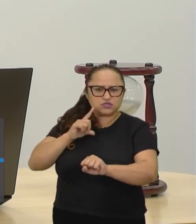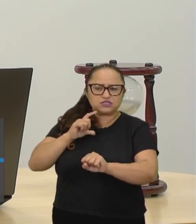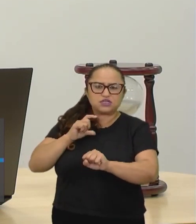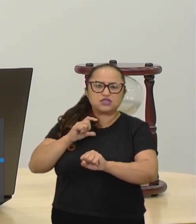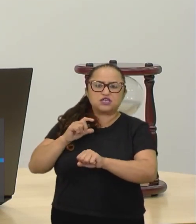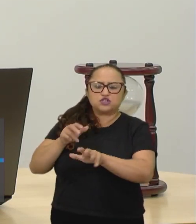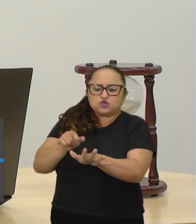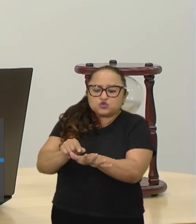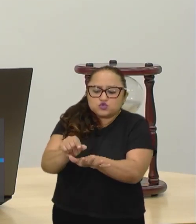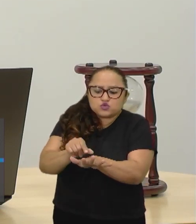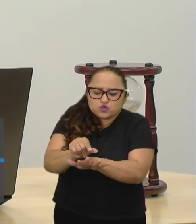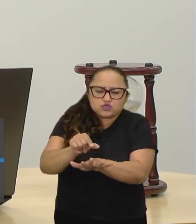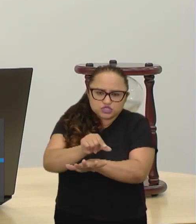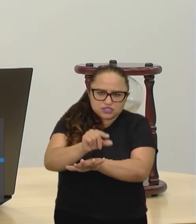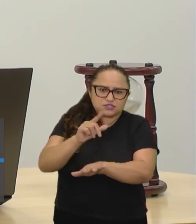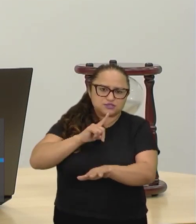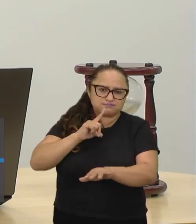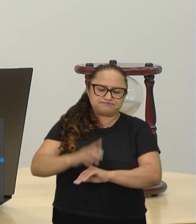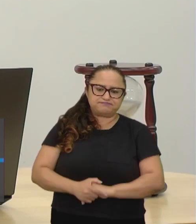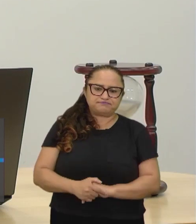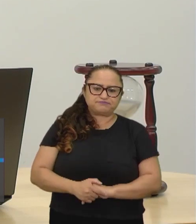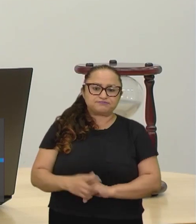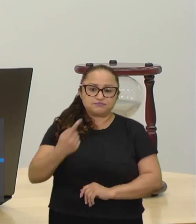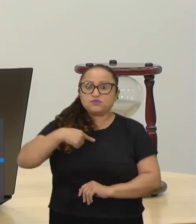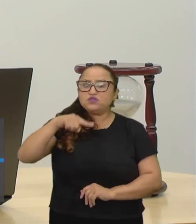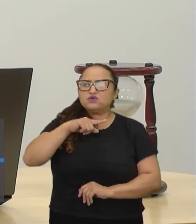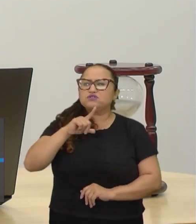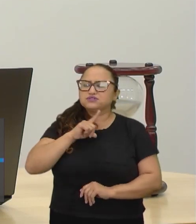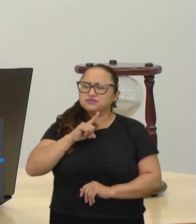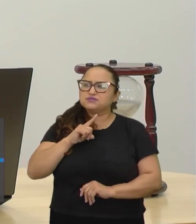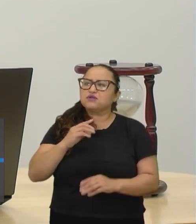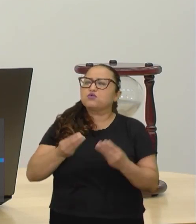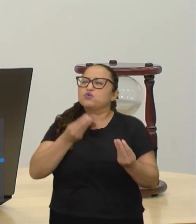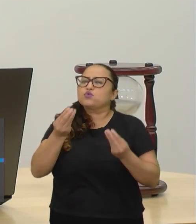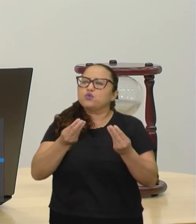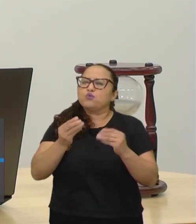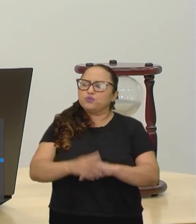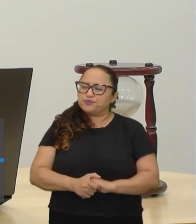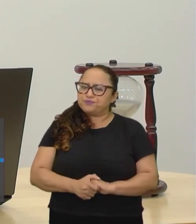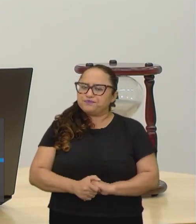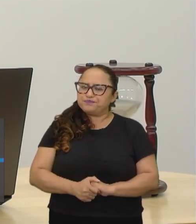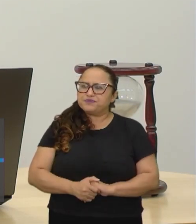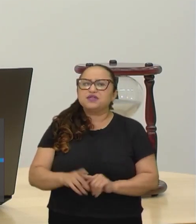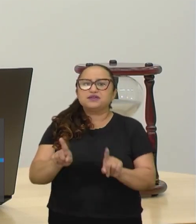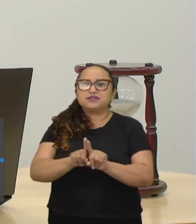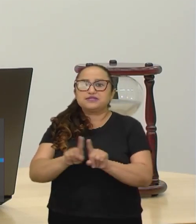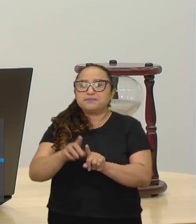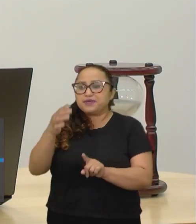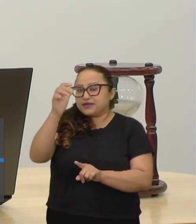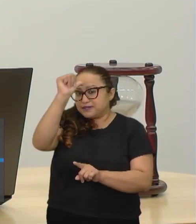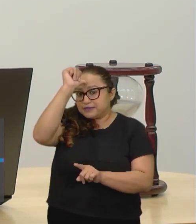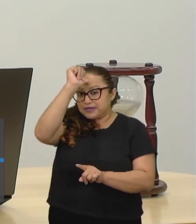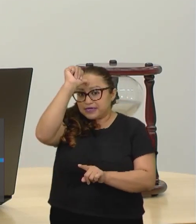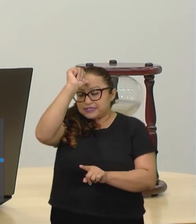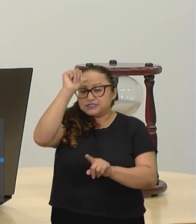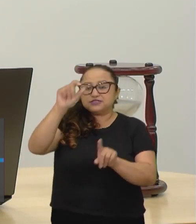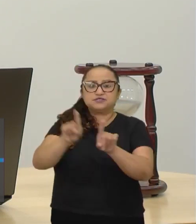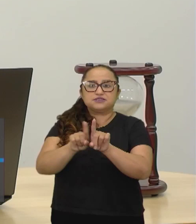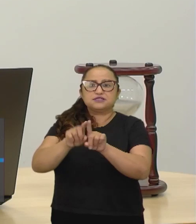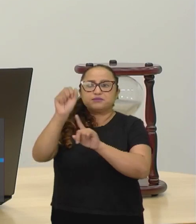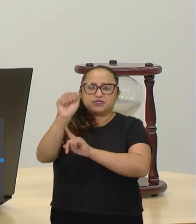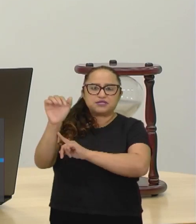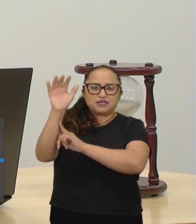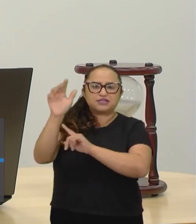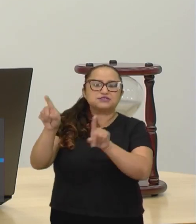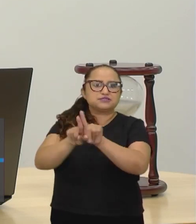até disse assim para vocês, olha só, nós teremos algumas reações, né? Nós teremos reações na Índia, na Ásia, nós teremos